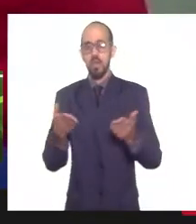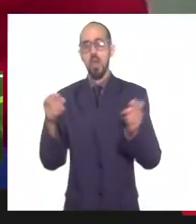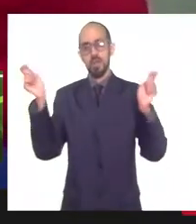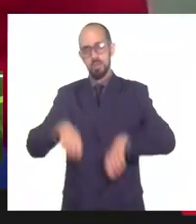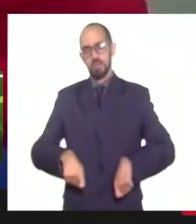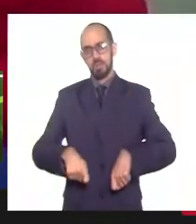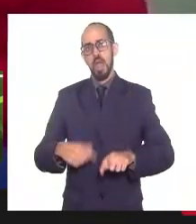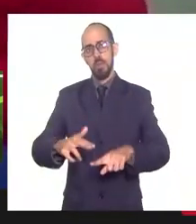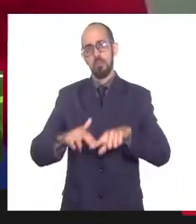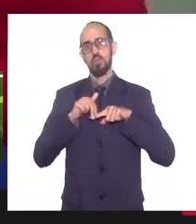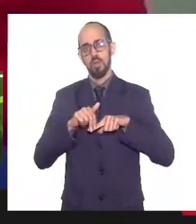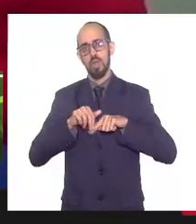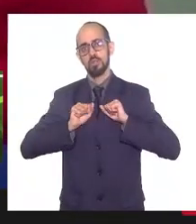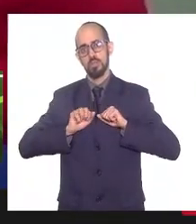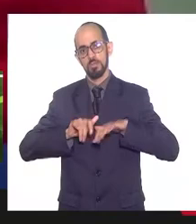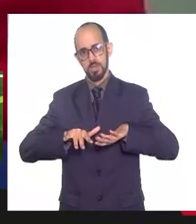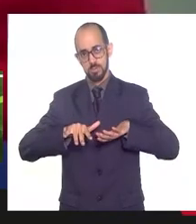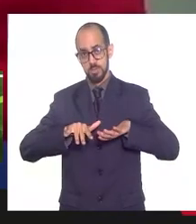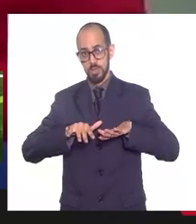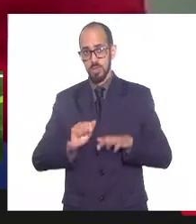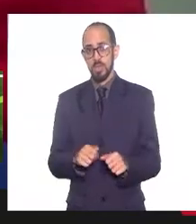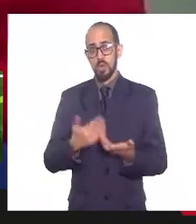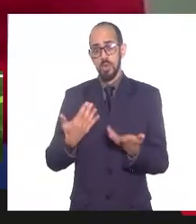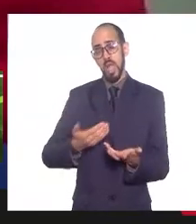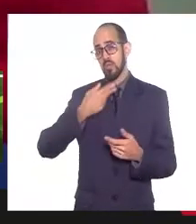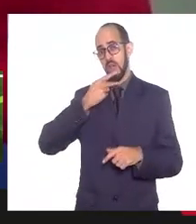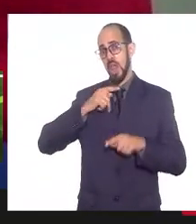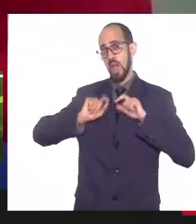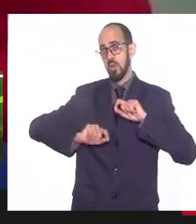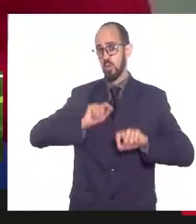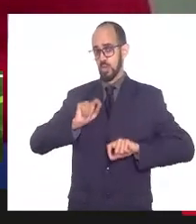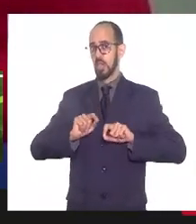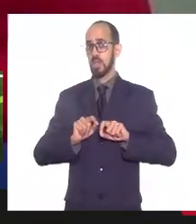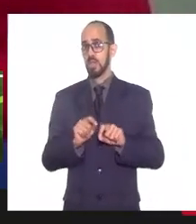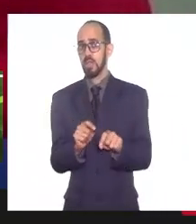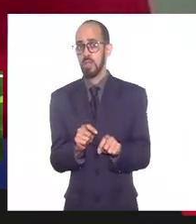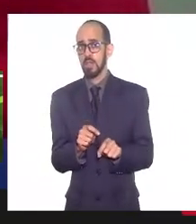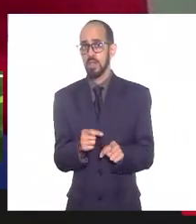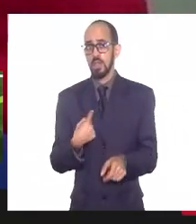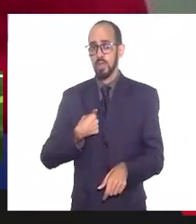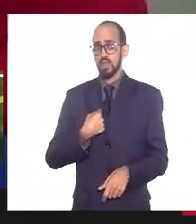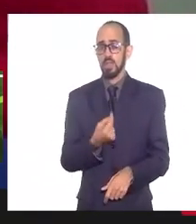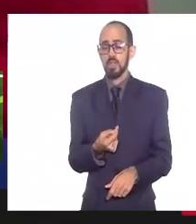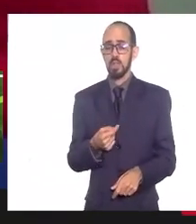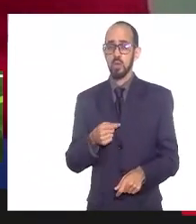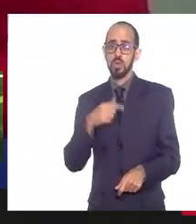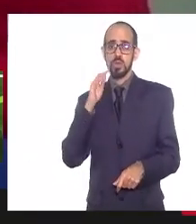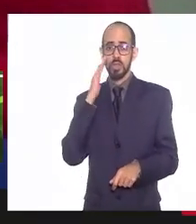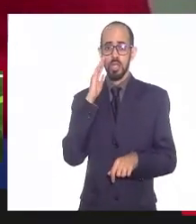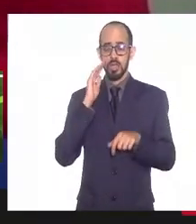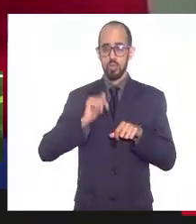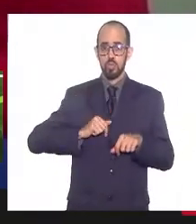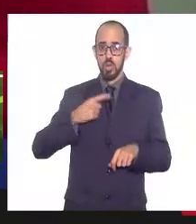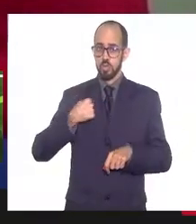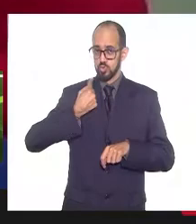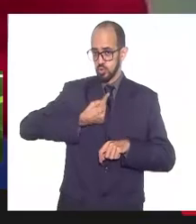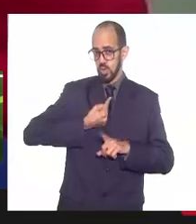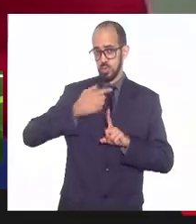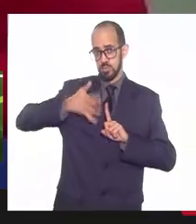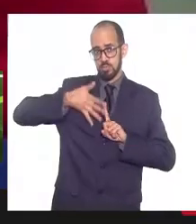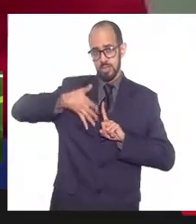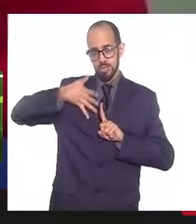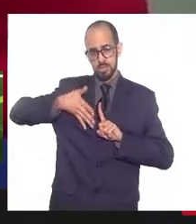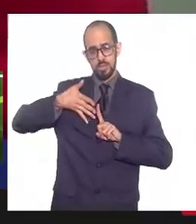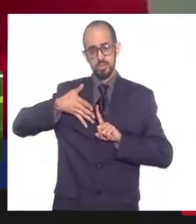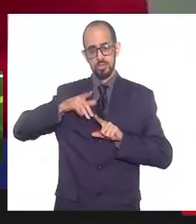a partir da pandemia, eu quero dizer que eu considero aos nossos palestrantes que só